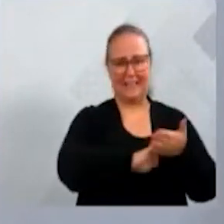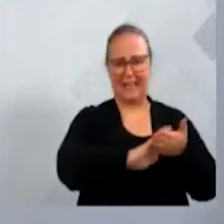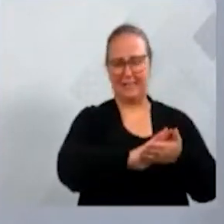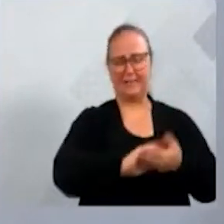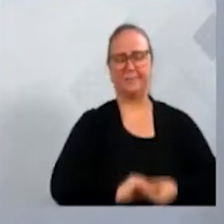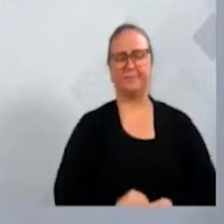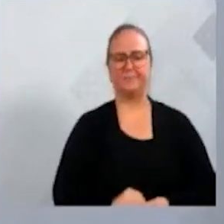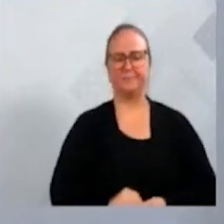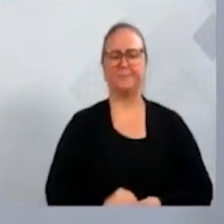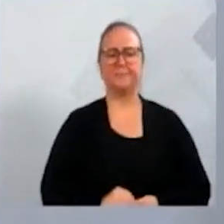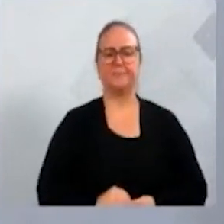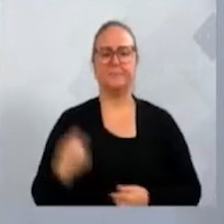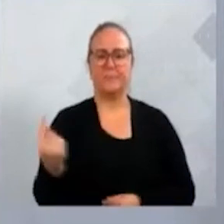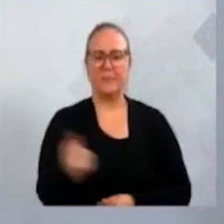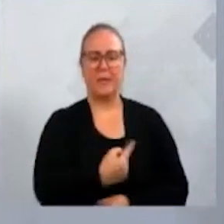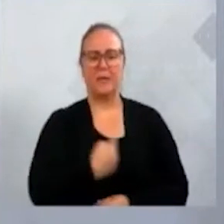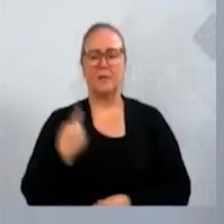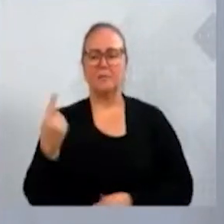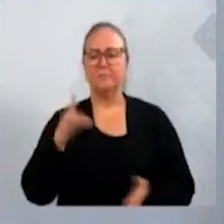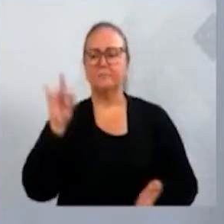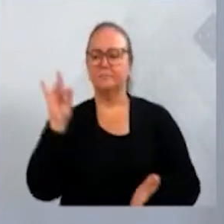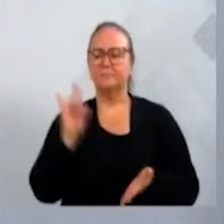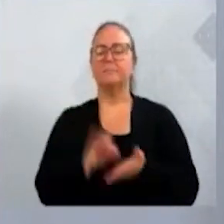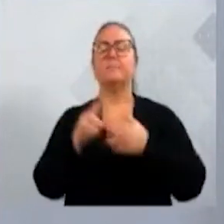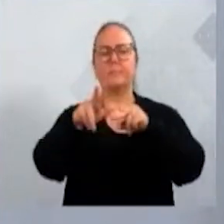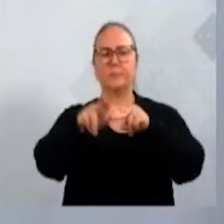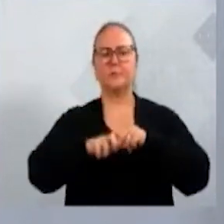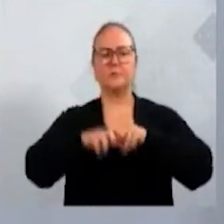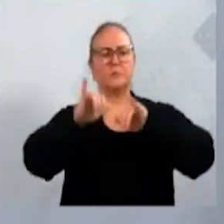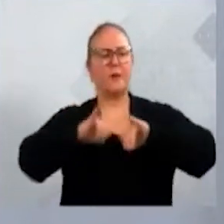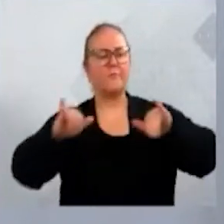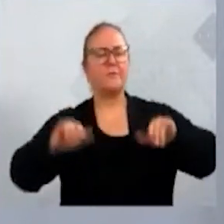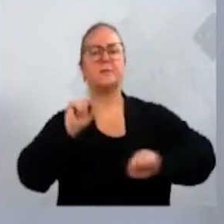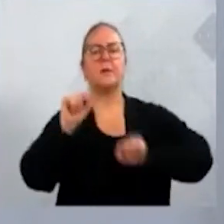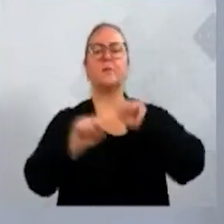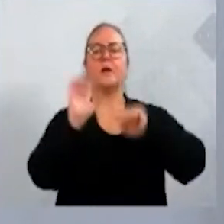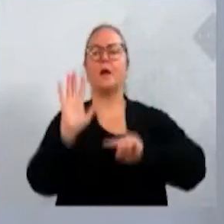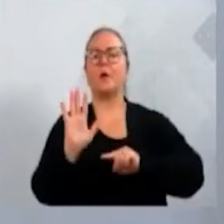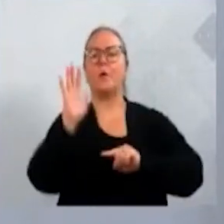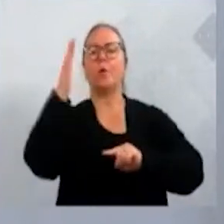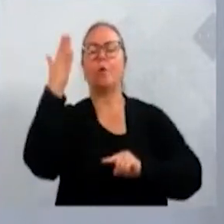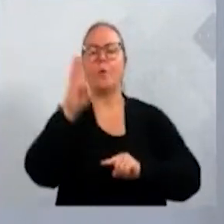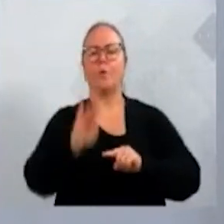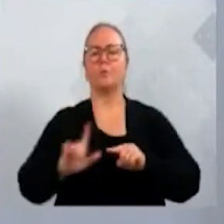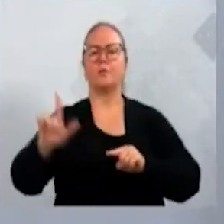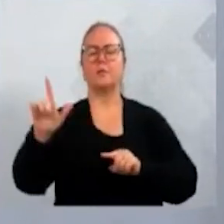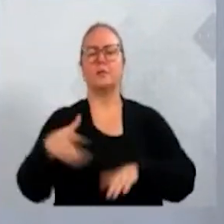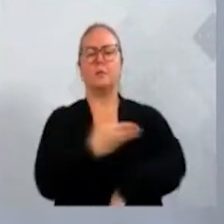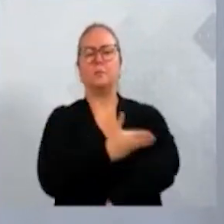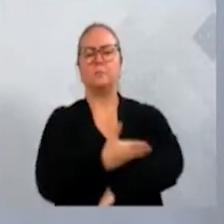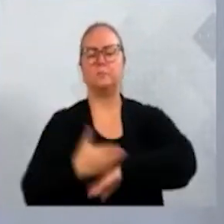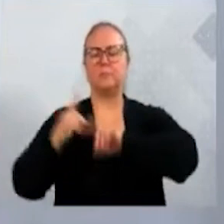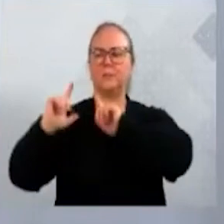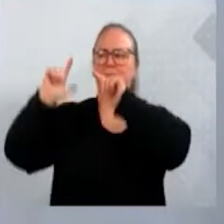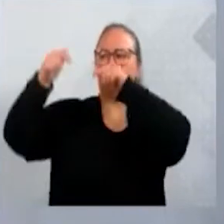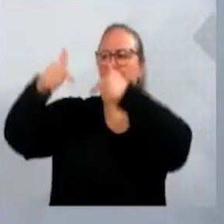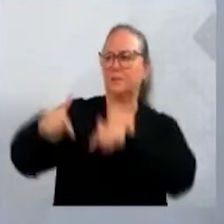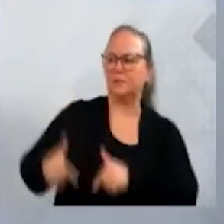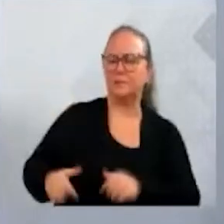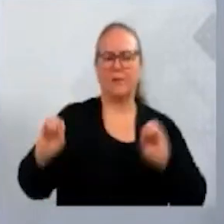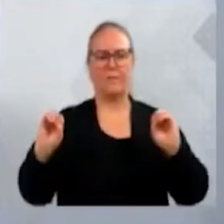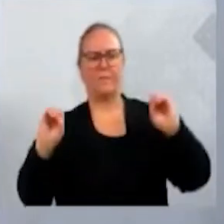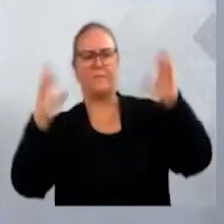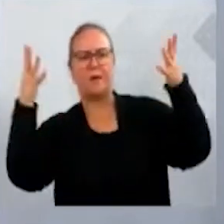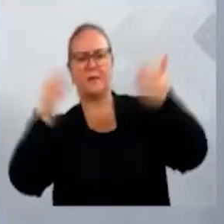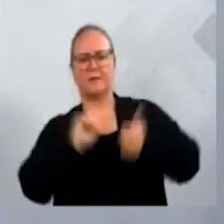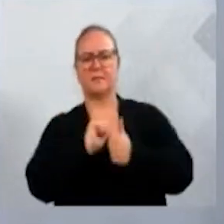vivemos para reportar as coisas das cidades seus costumes tradições festas